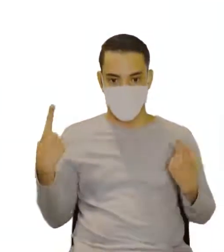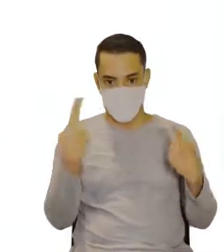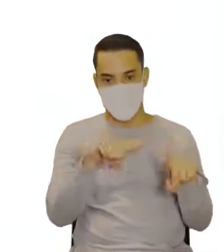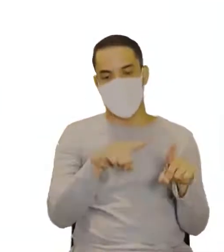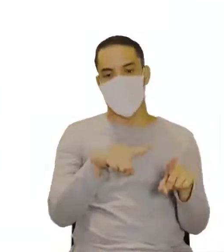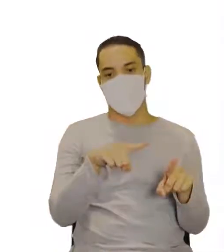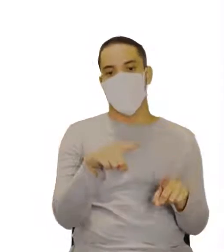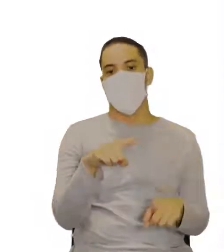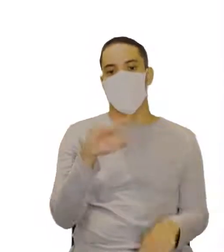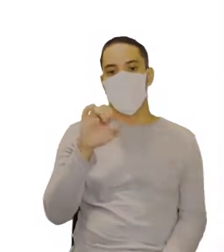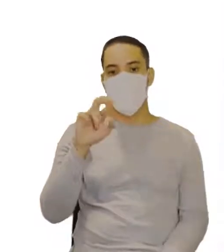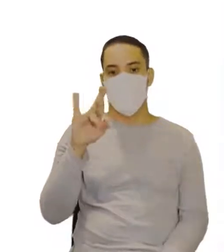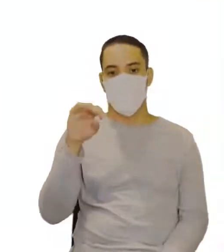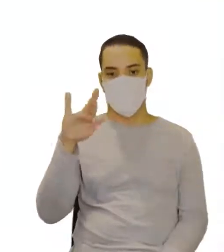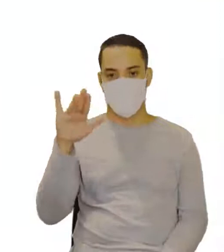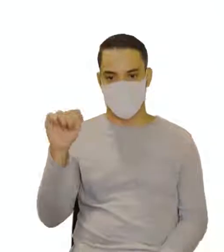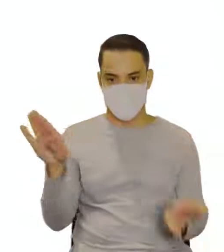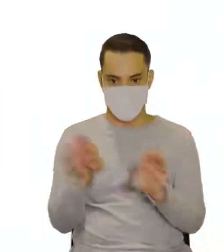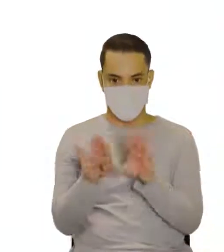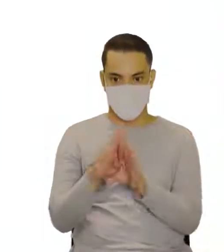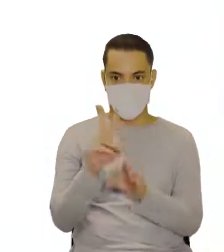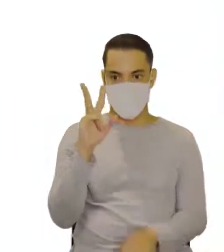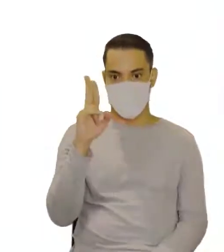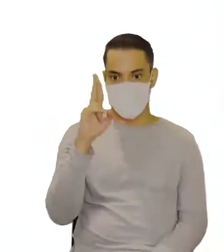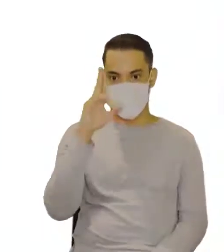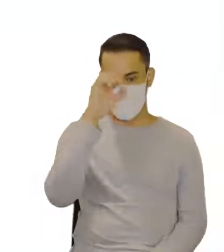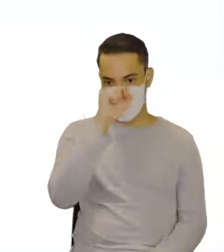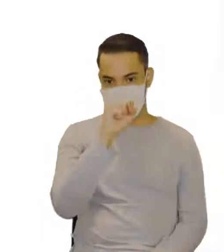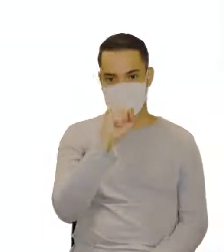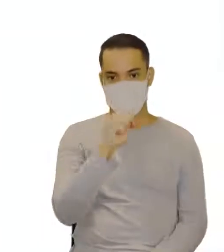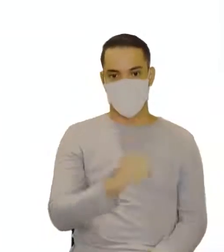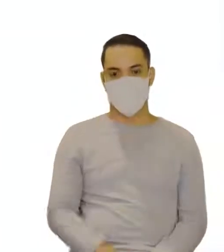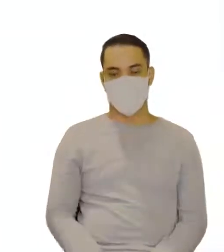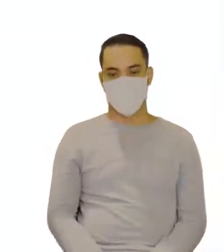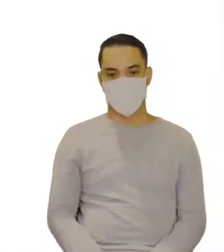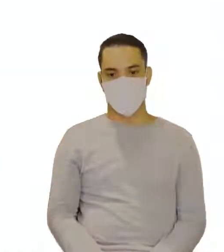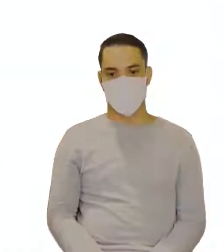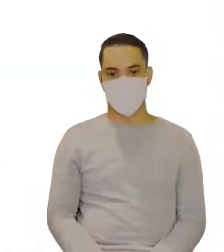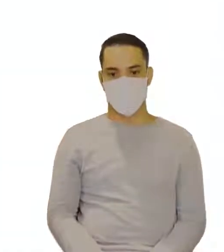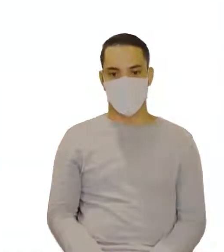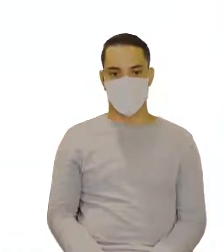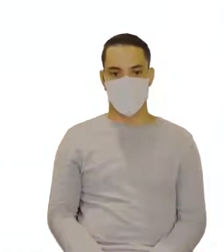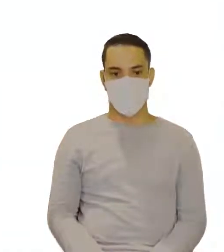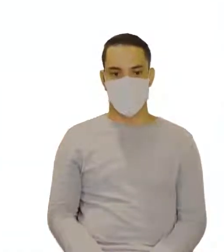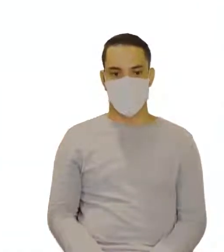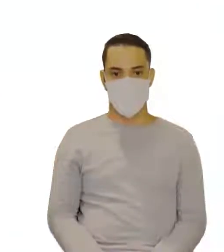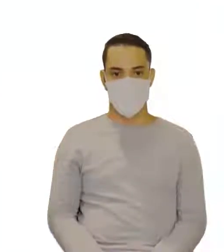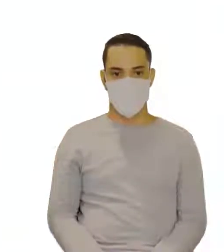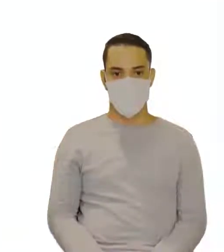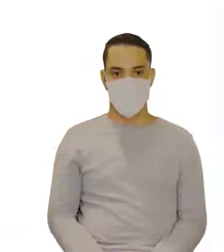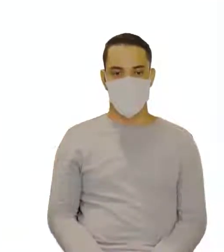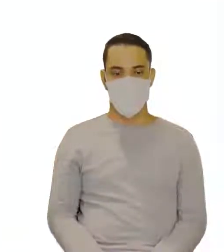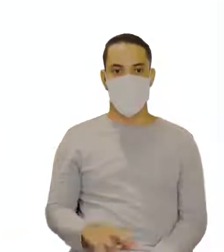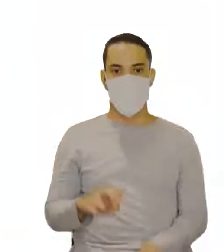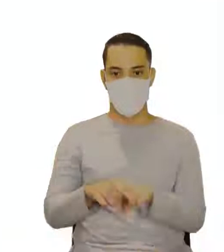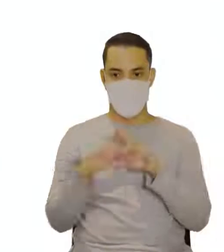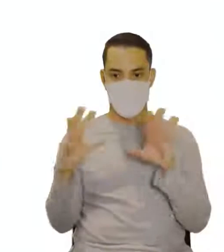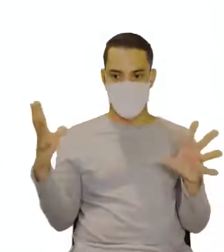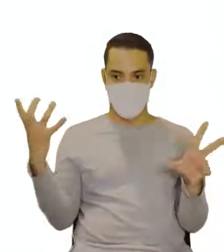contra-eletromotriz e de resistências, ok? Nesse caso aqui, ó, a gente representa o somatório